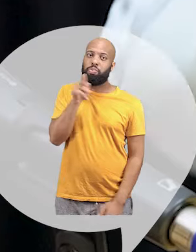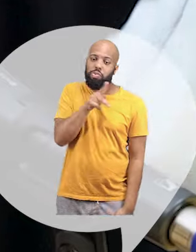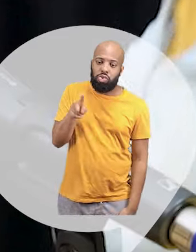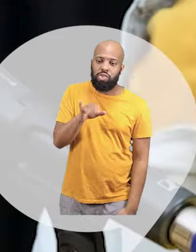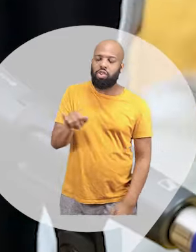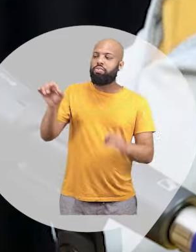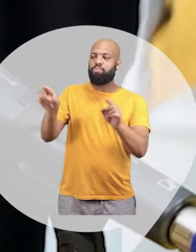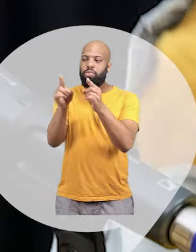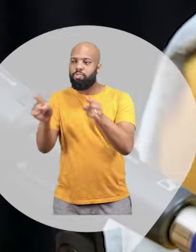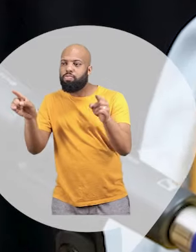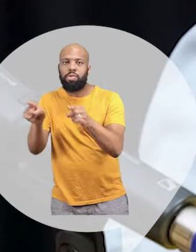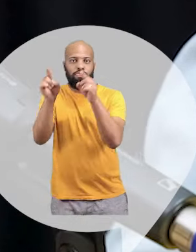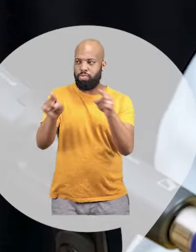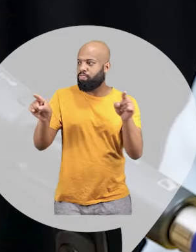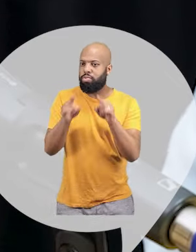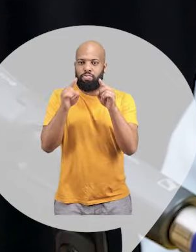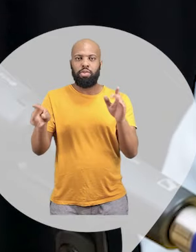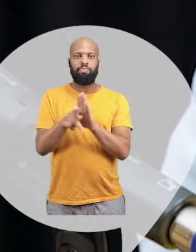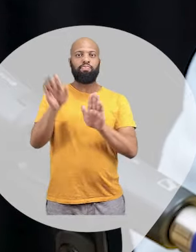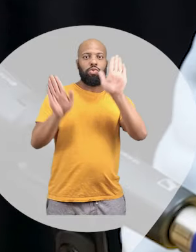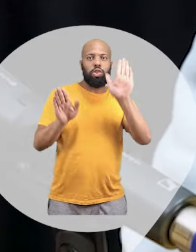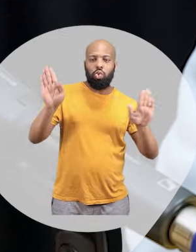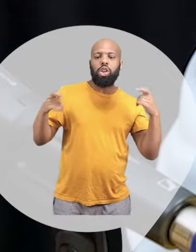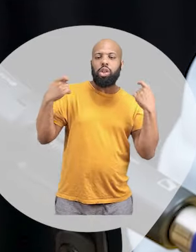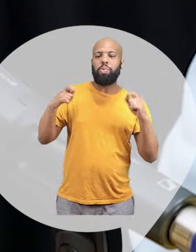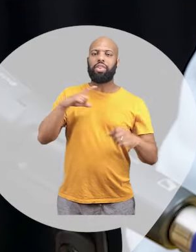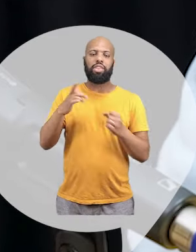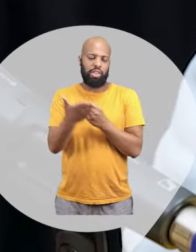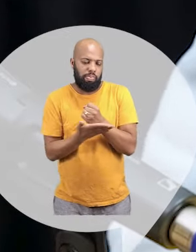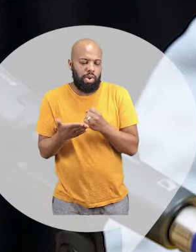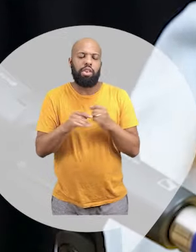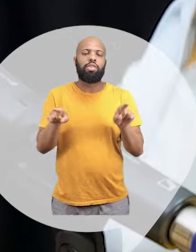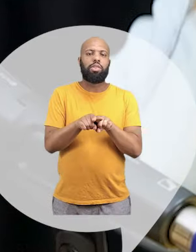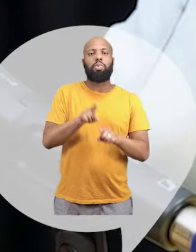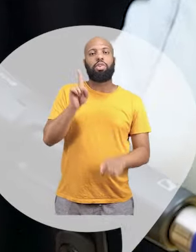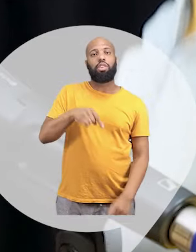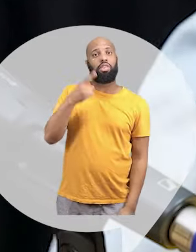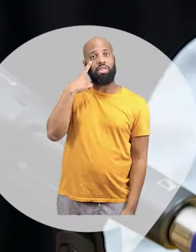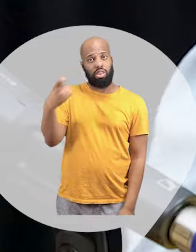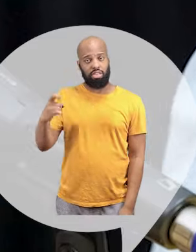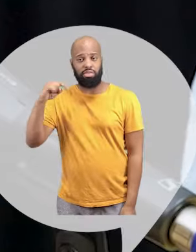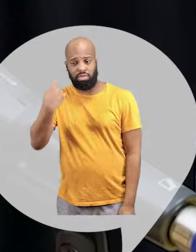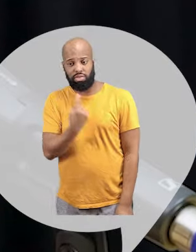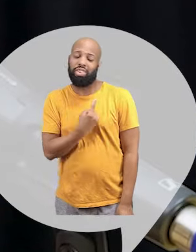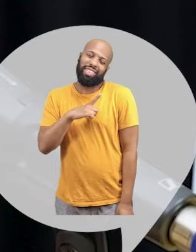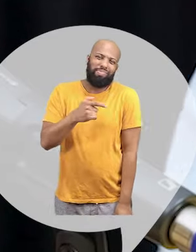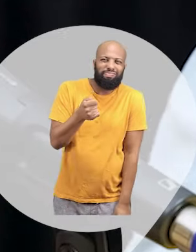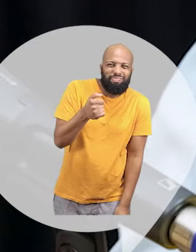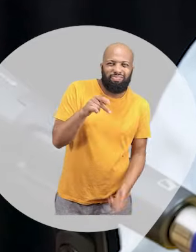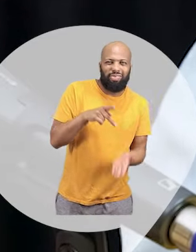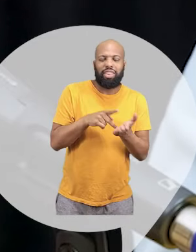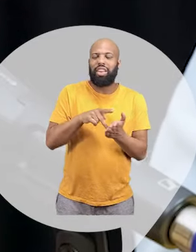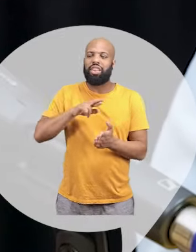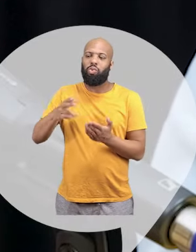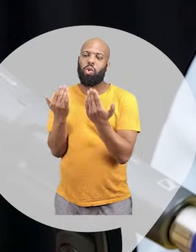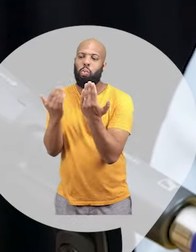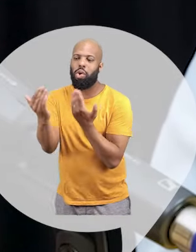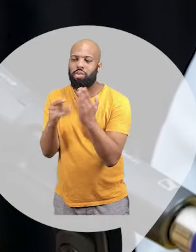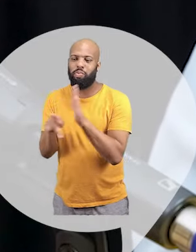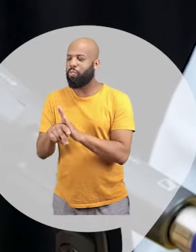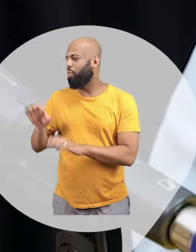vai ser um regente de couro vai fazer algum tipo de preparação e tudo mais também precisa ter um pouquinho dessa base então É bem interessante que a gente também tem muito pouco